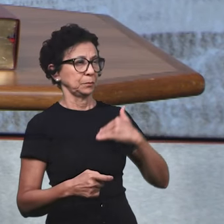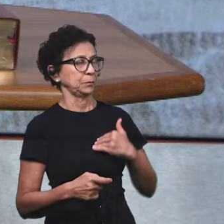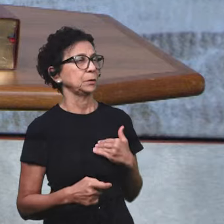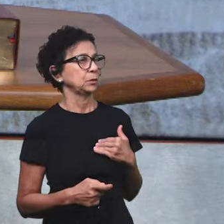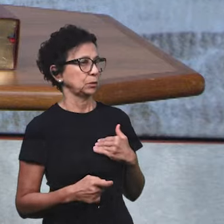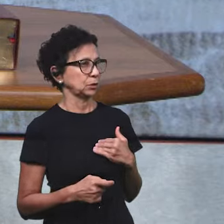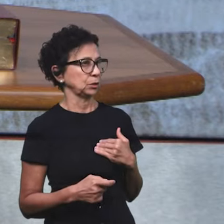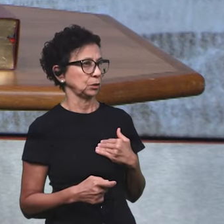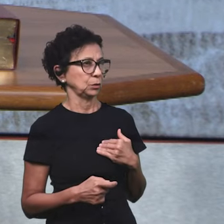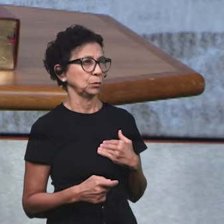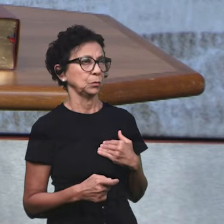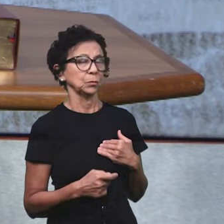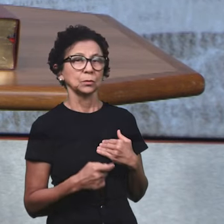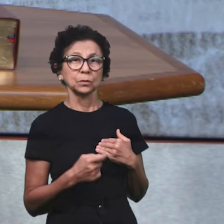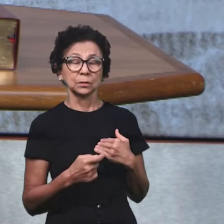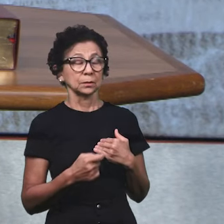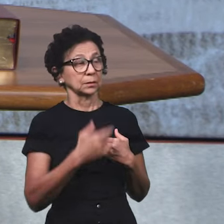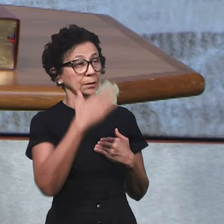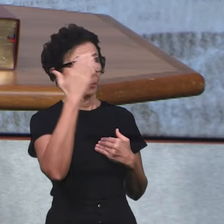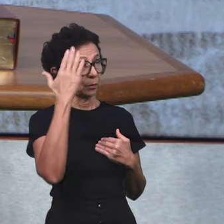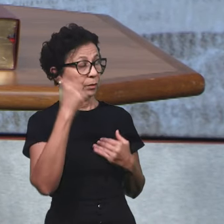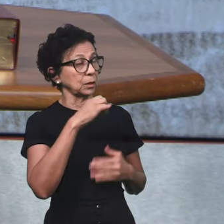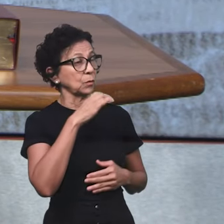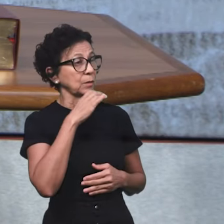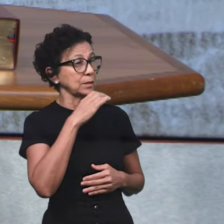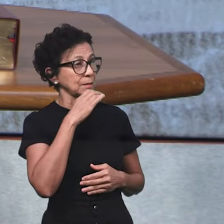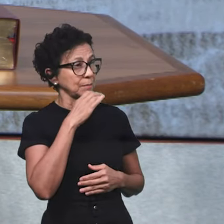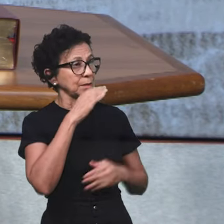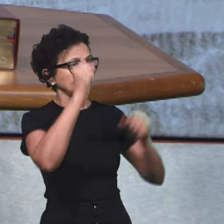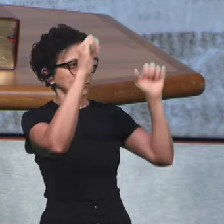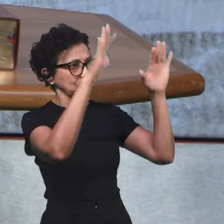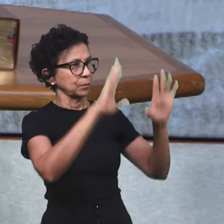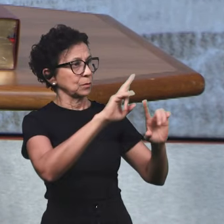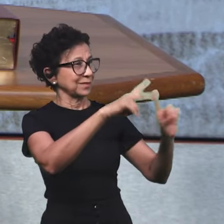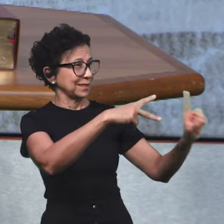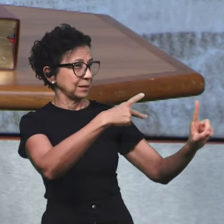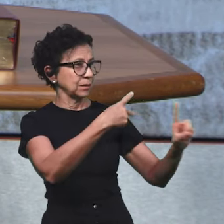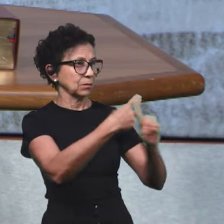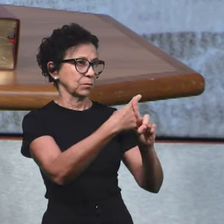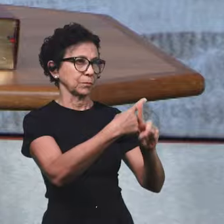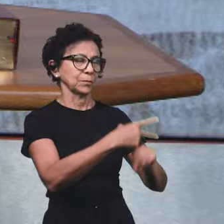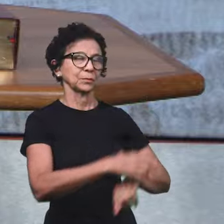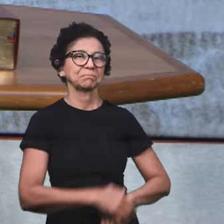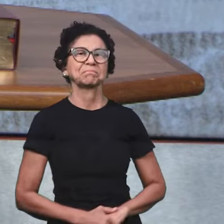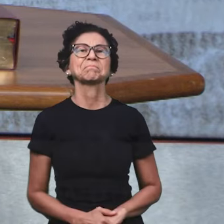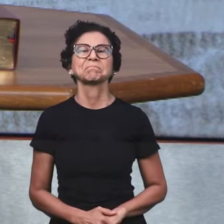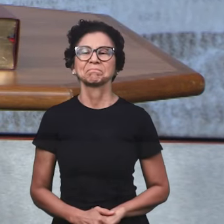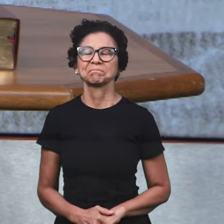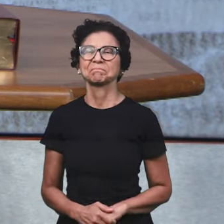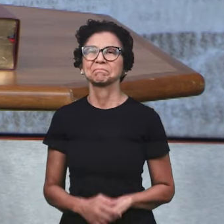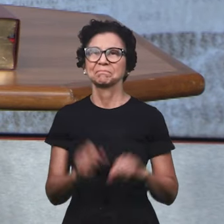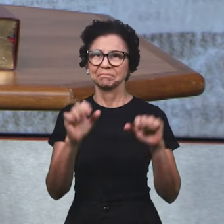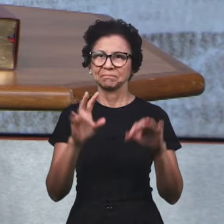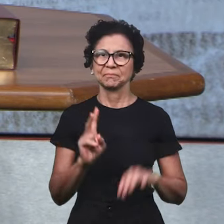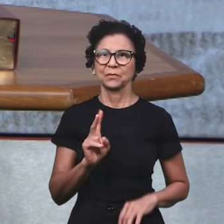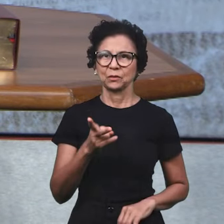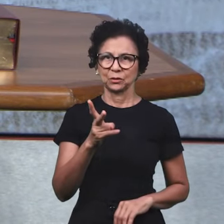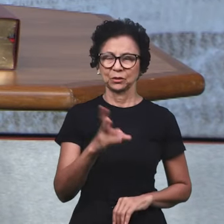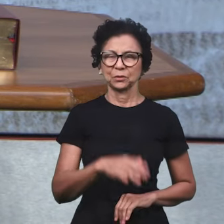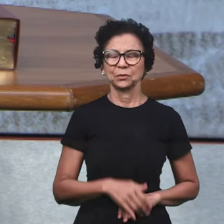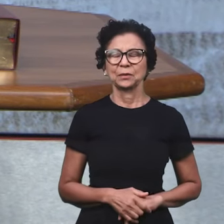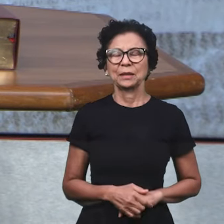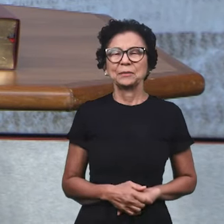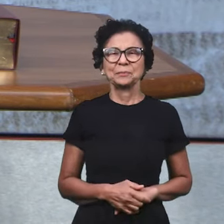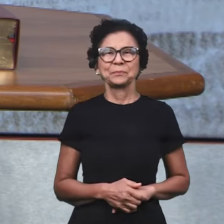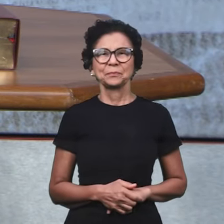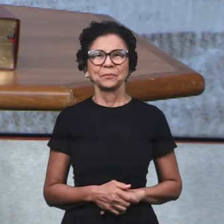honra e a morte de seus inimigos, o Senhor lhe abençoaria com muito mais. Uma bênção isso, né? Vamos prosseguir a leitura do